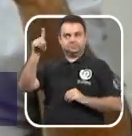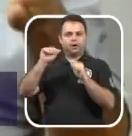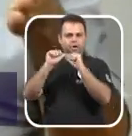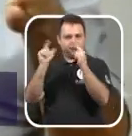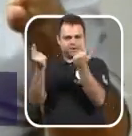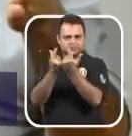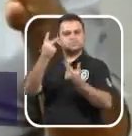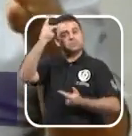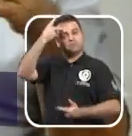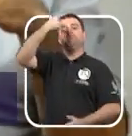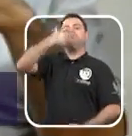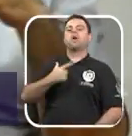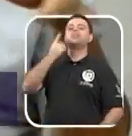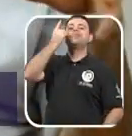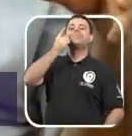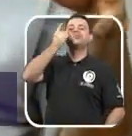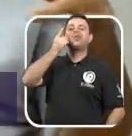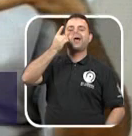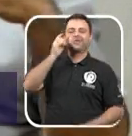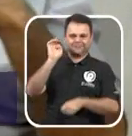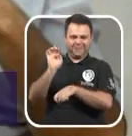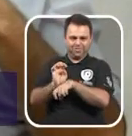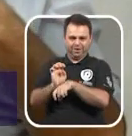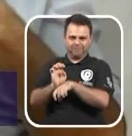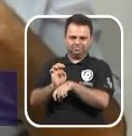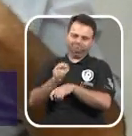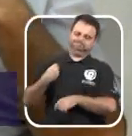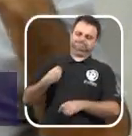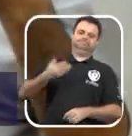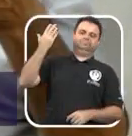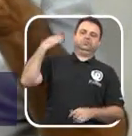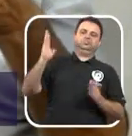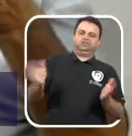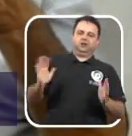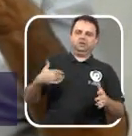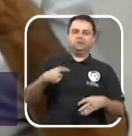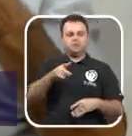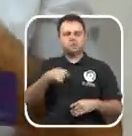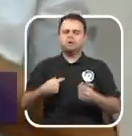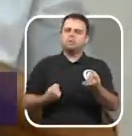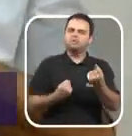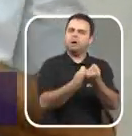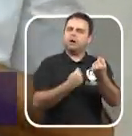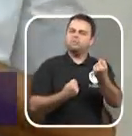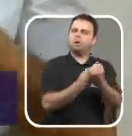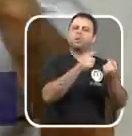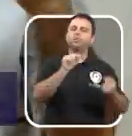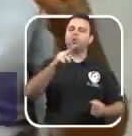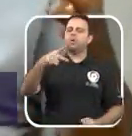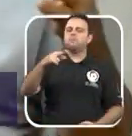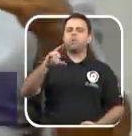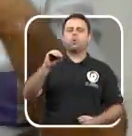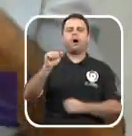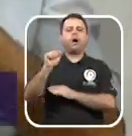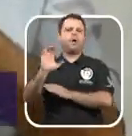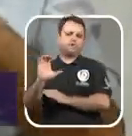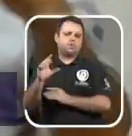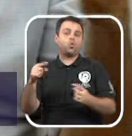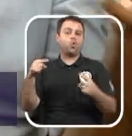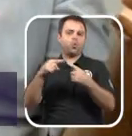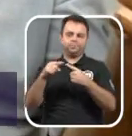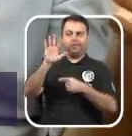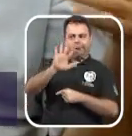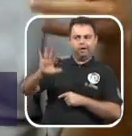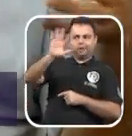participei ativamente, né? Nosso mandato protagonizou uma luta que dobrou o PROAC. que é a mesma coisa que o Nelson Seja, só que no estado. Então, o